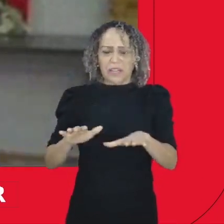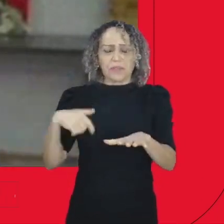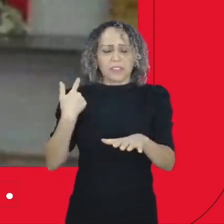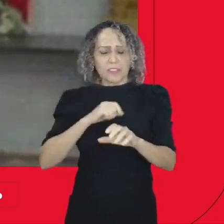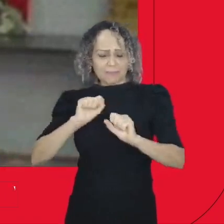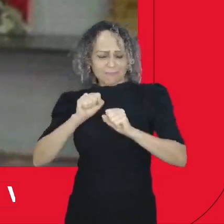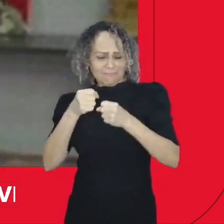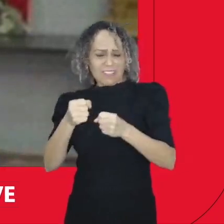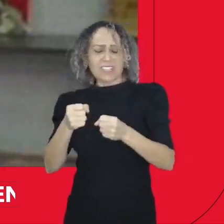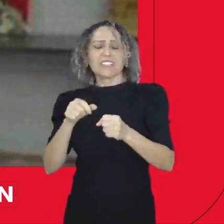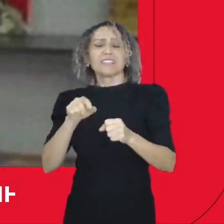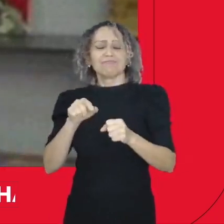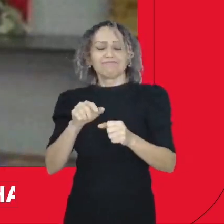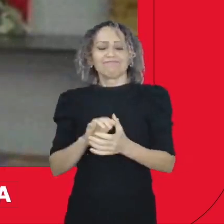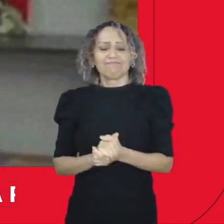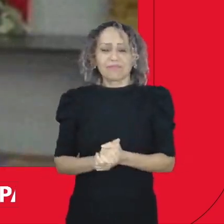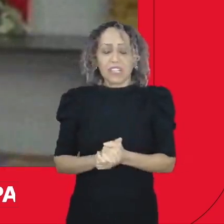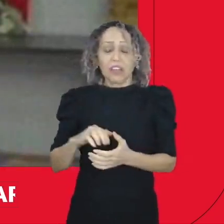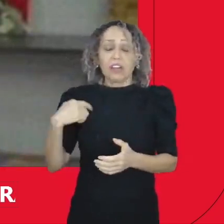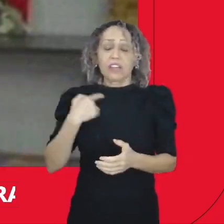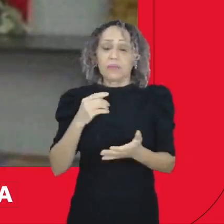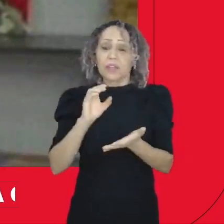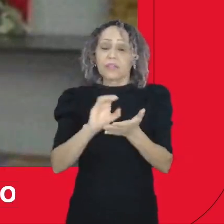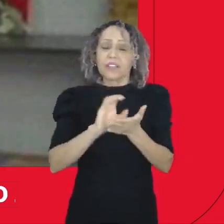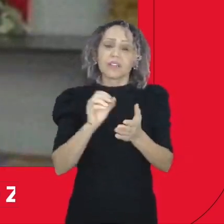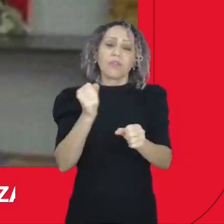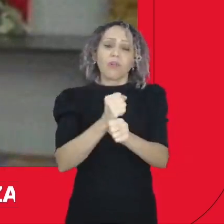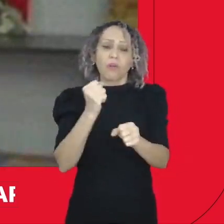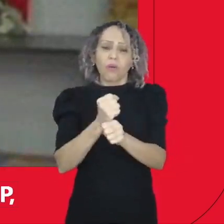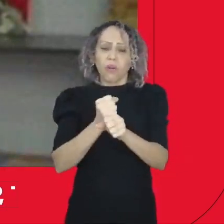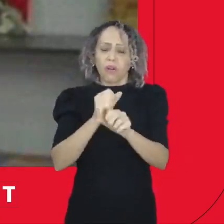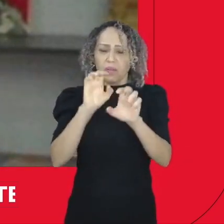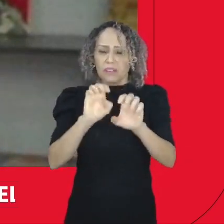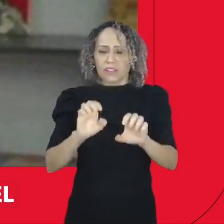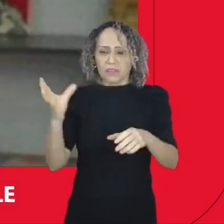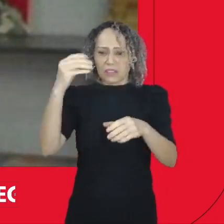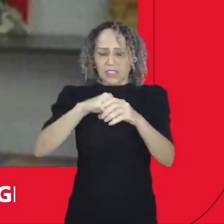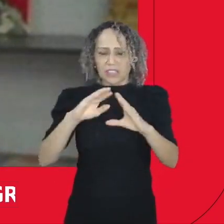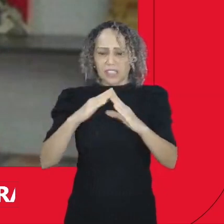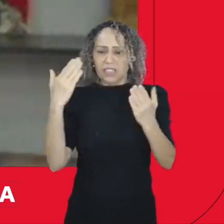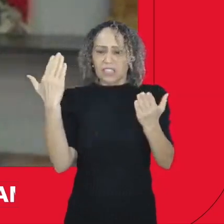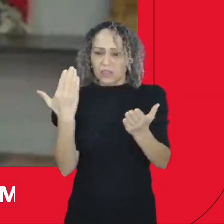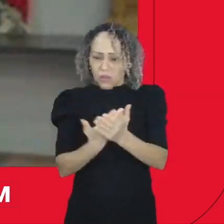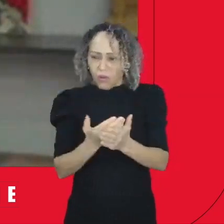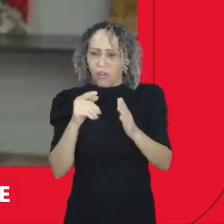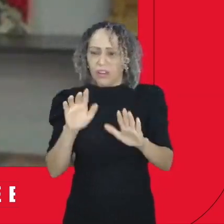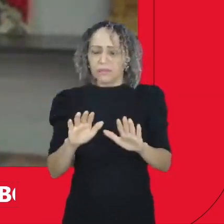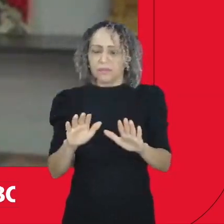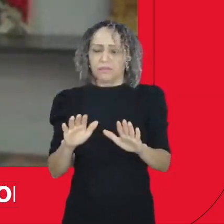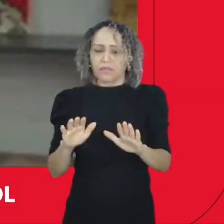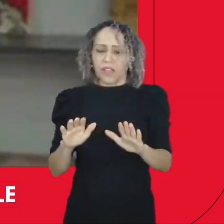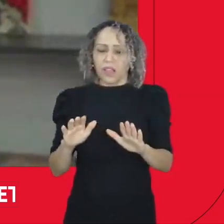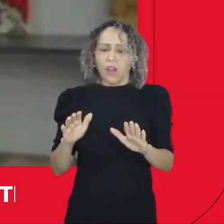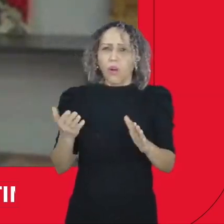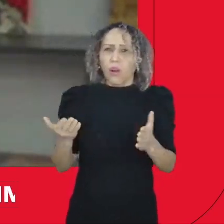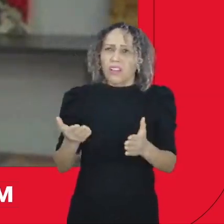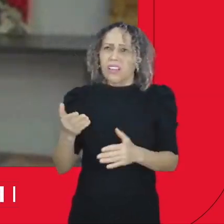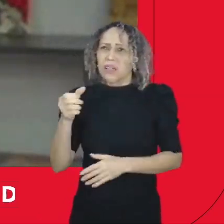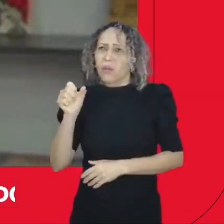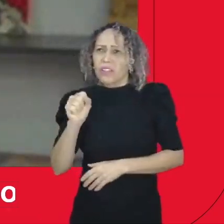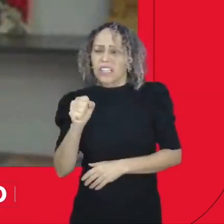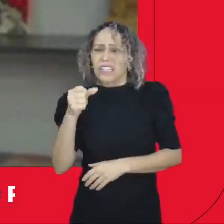Foi a primeira vez que nós investimos 12% do orçamento em saúde. Não por acaso que as estruturas construídas nos governos nossos